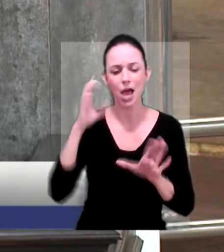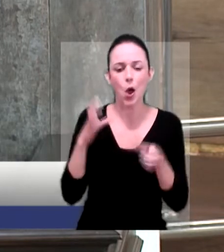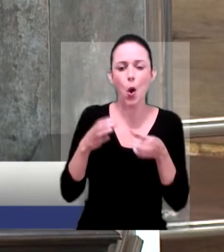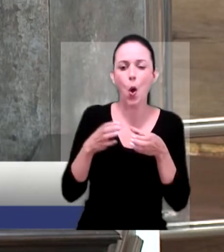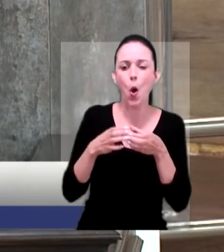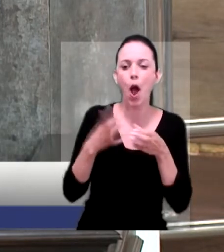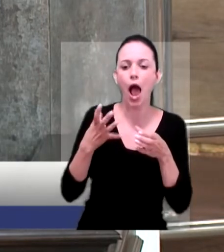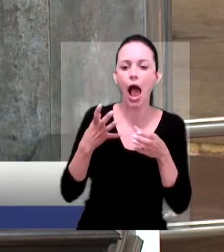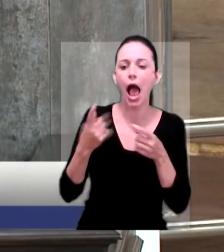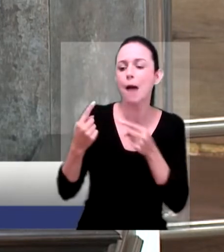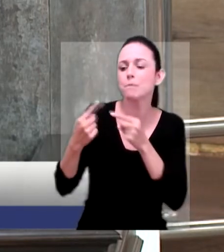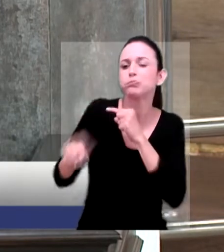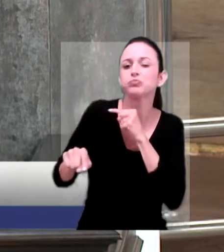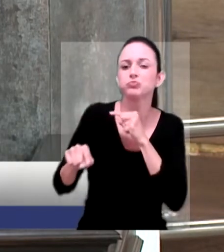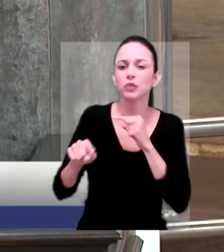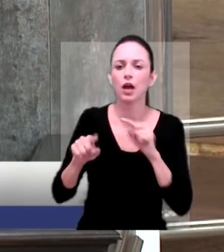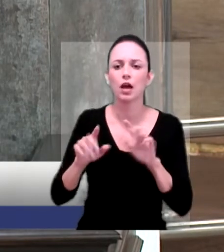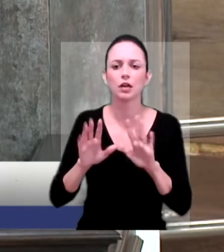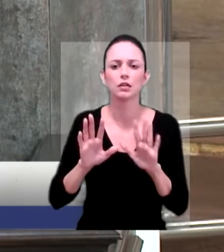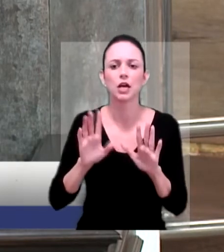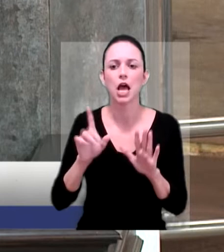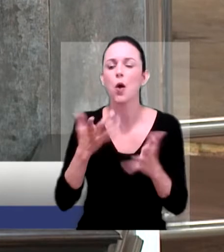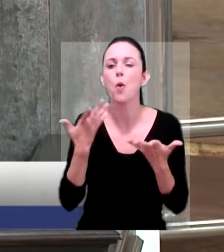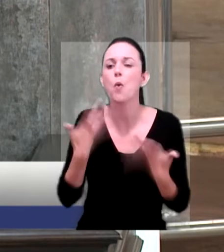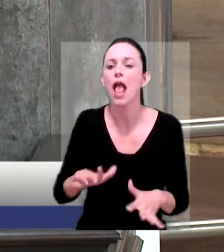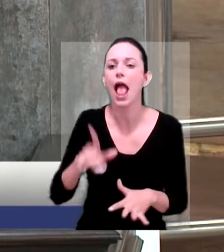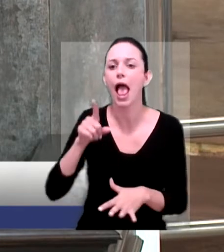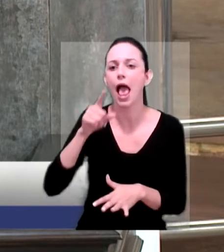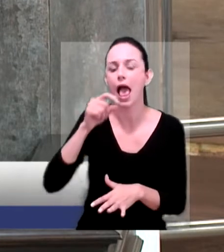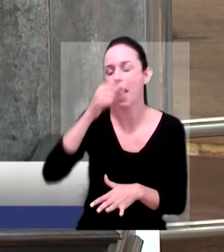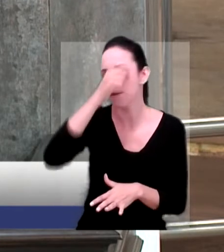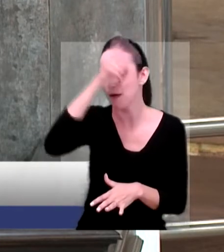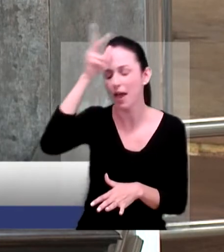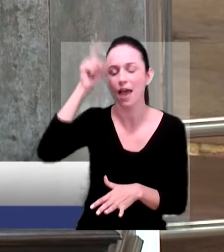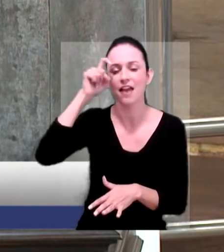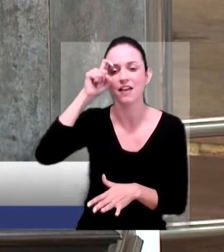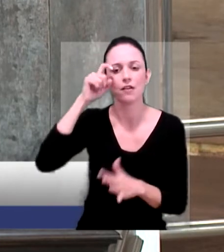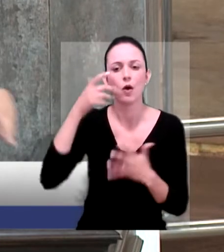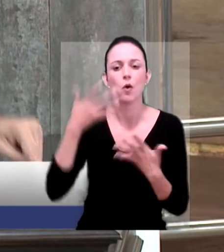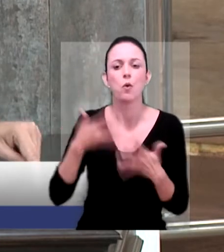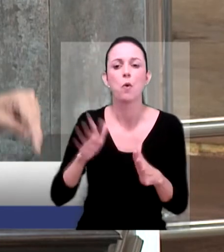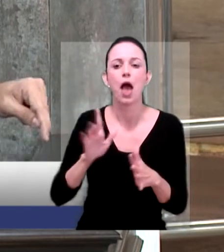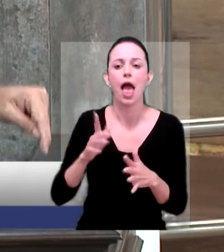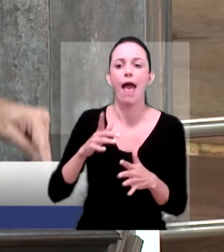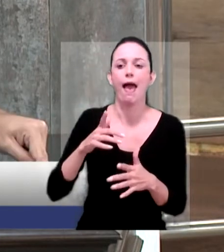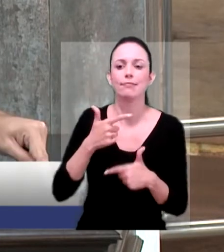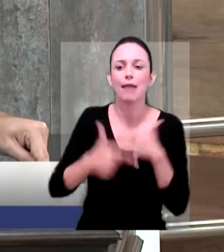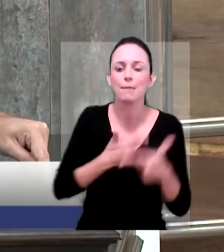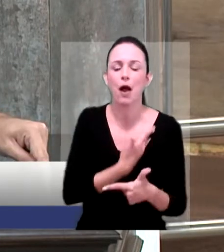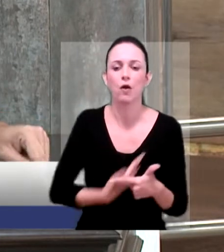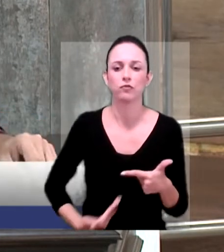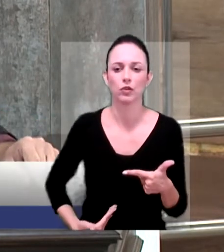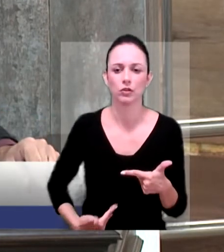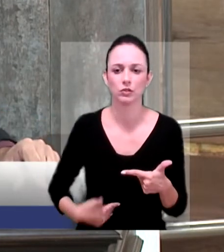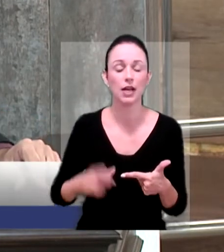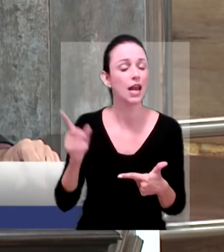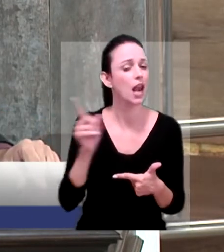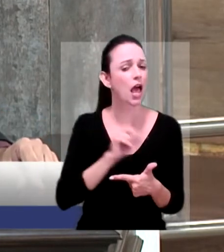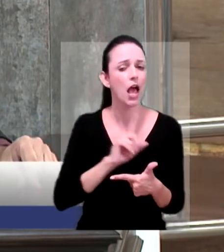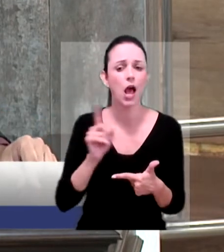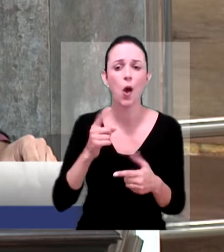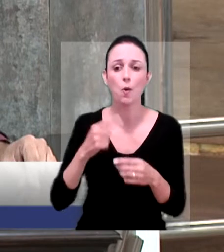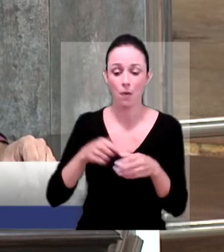o prefeito Ivan não governe. Mas é uma convicção. A convicção de que essa casa ela é autônoma, ela tem